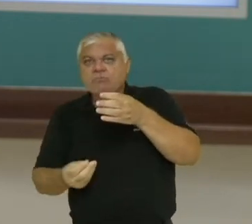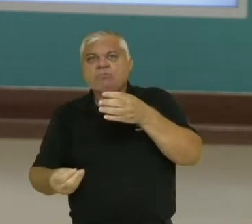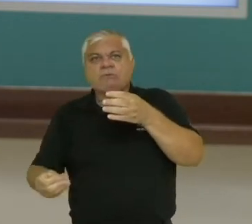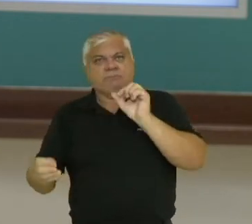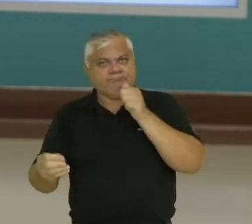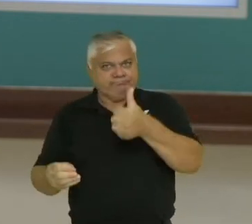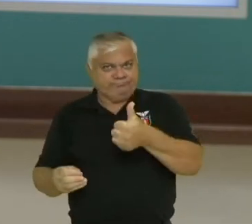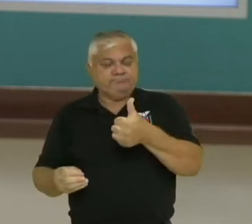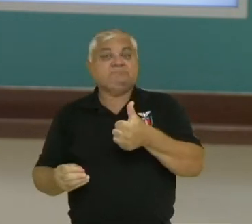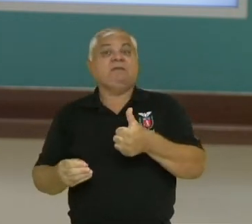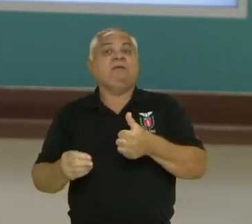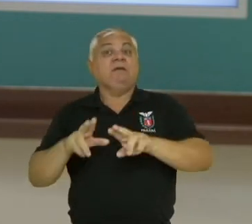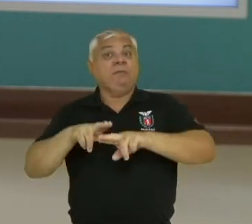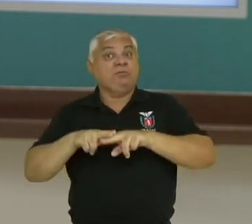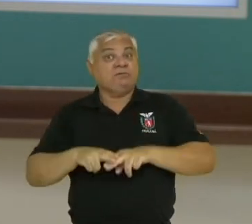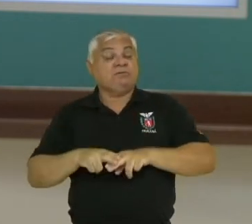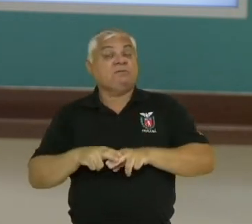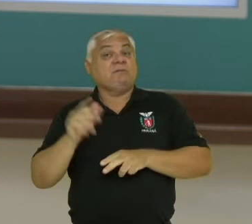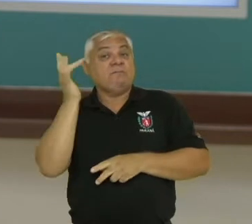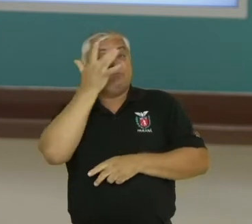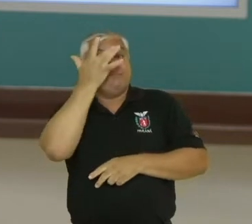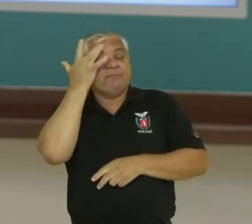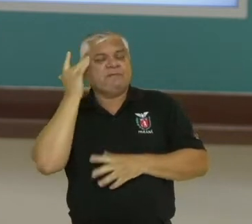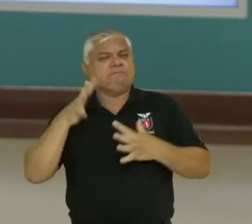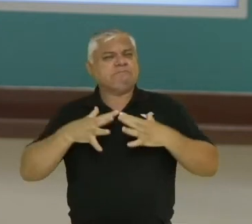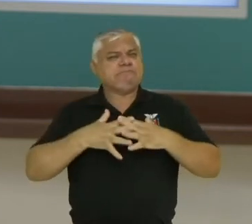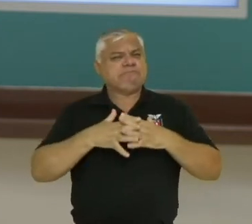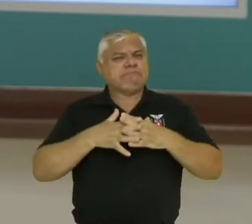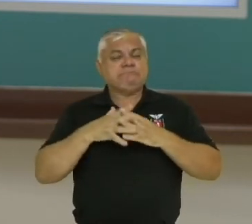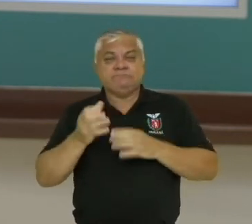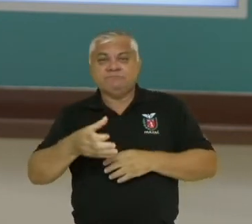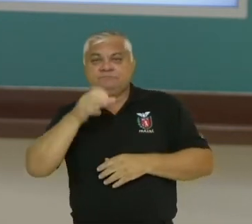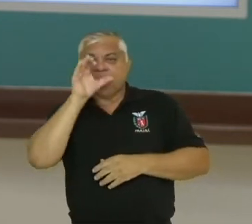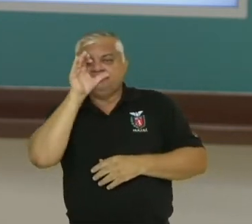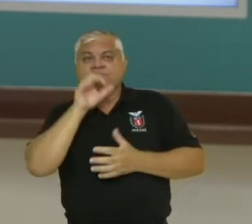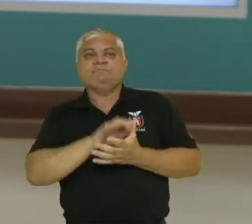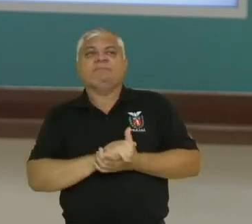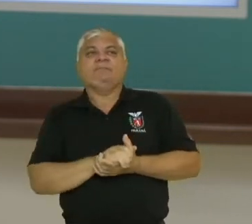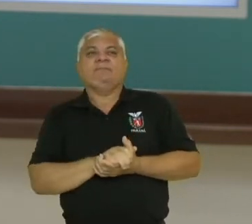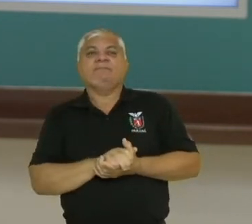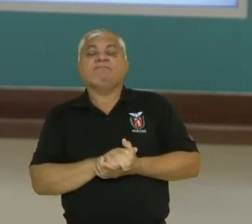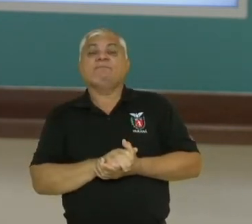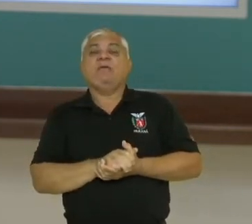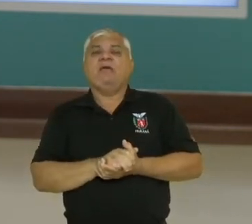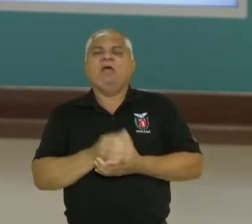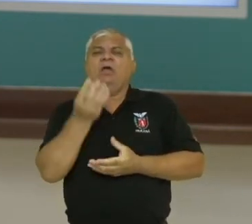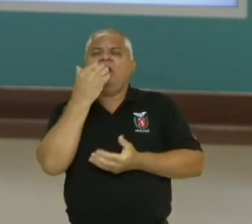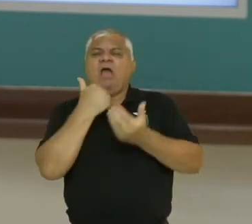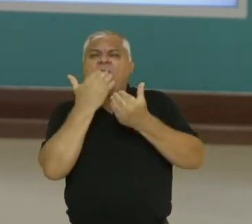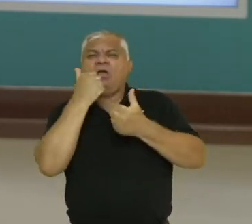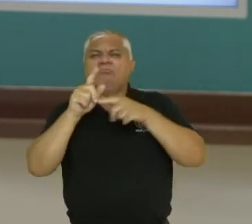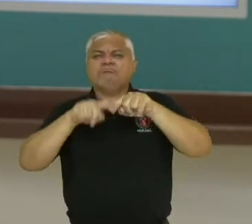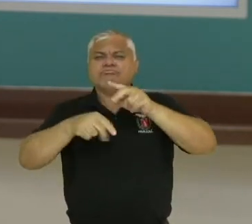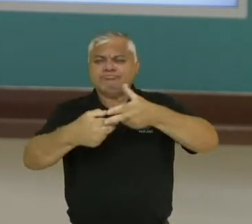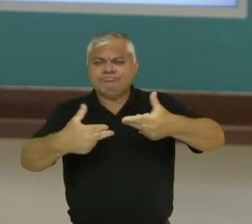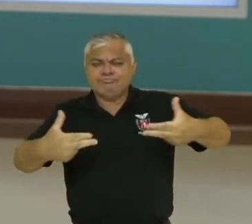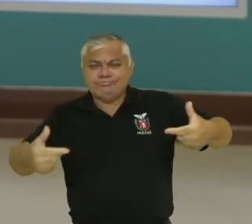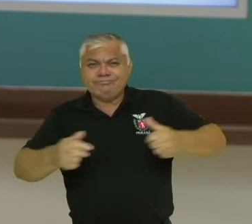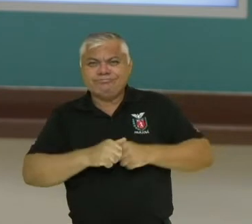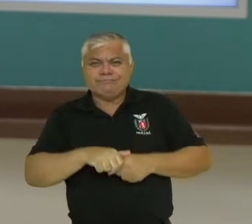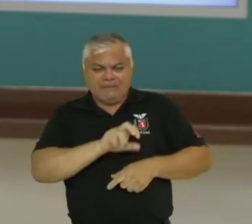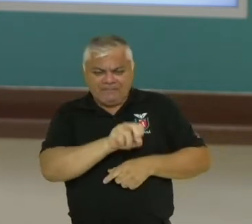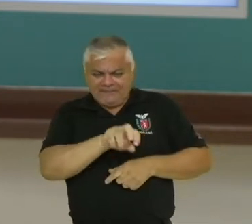Por isso que as pessoas se confundem e fazem a ingestão. Quando nós falamos de alimentos contaminados, pode ser que